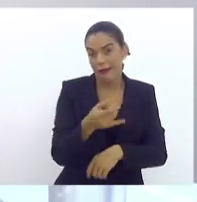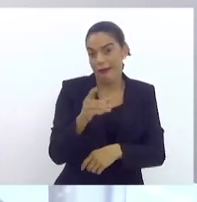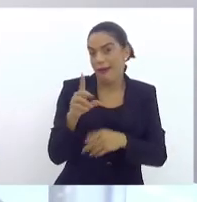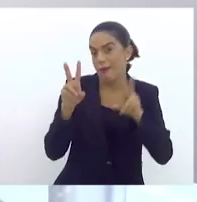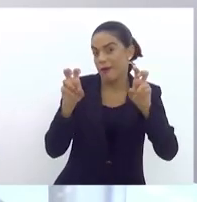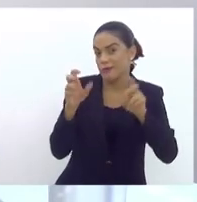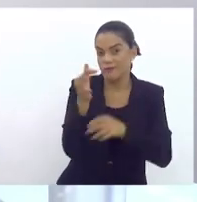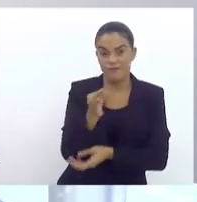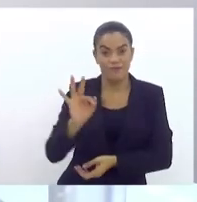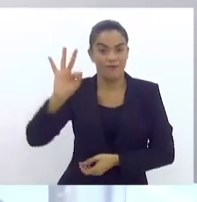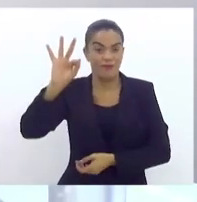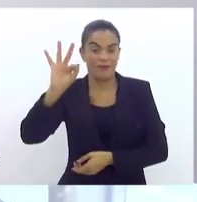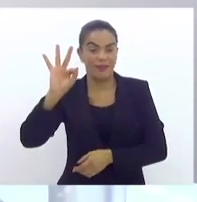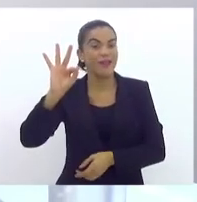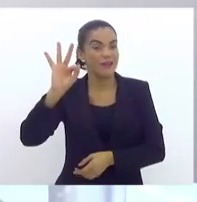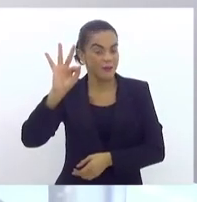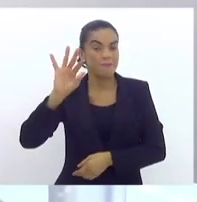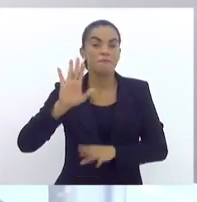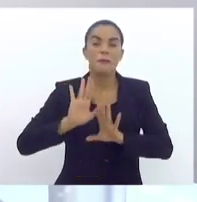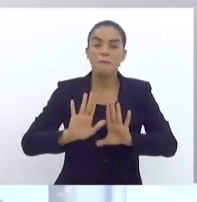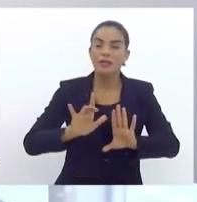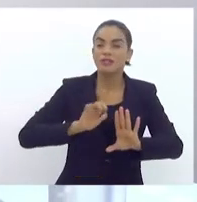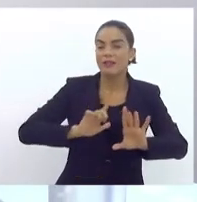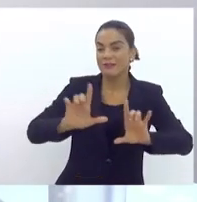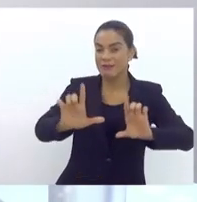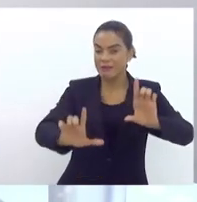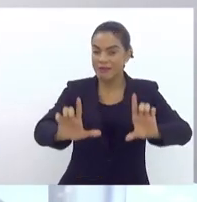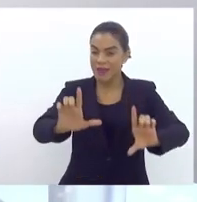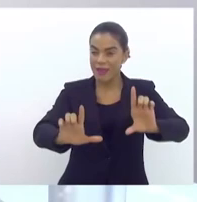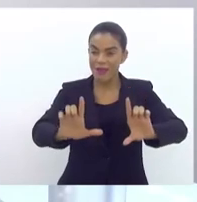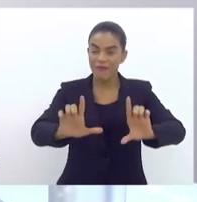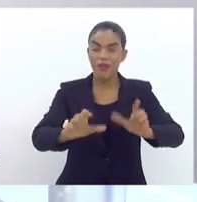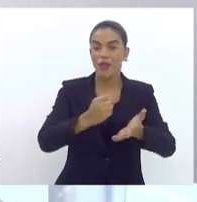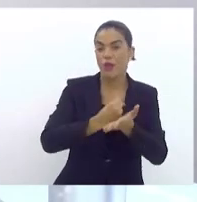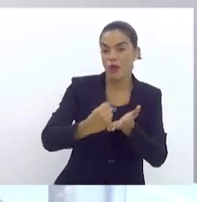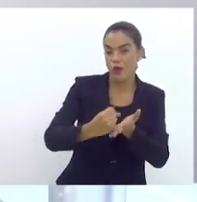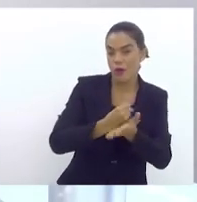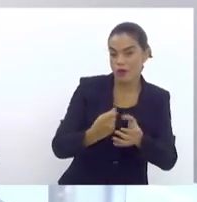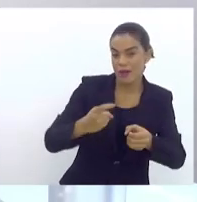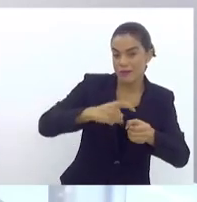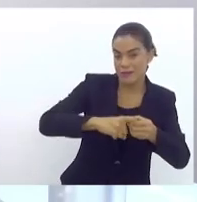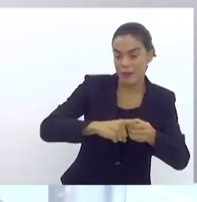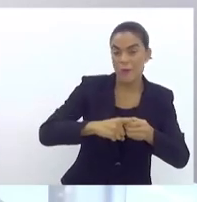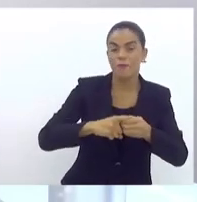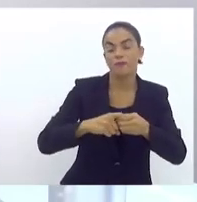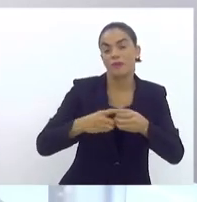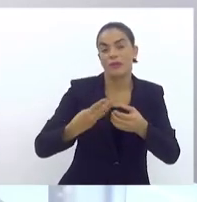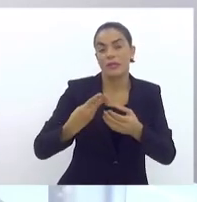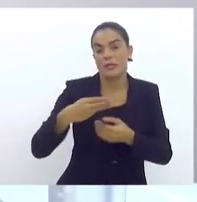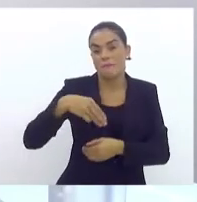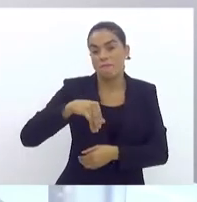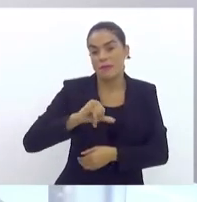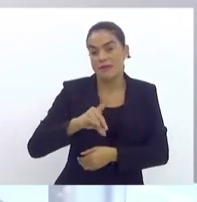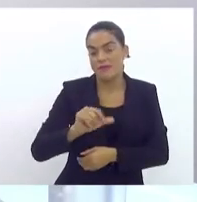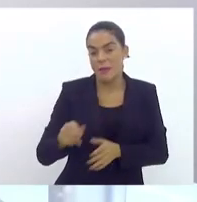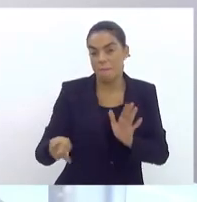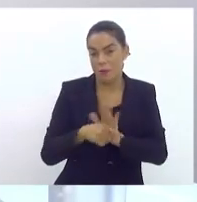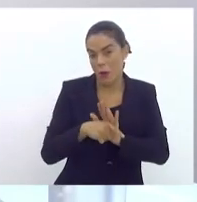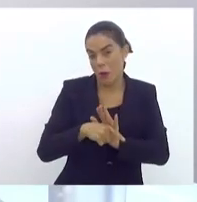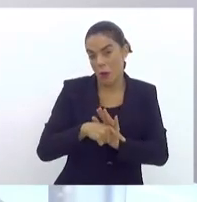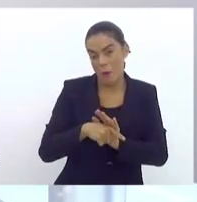mas a gente tem também as TVs e as contratações de mídia pelo poder público né